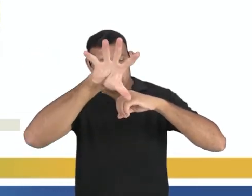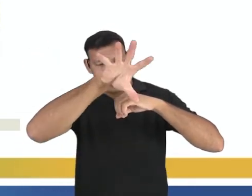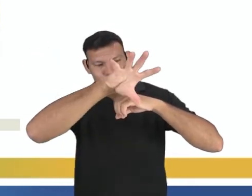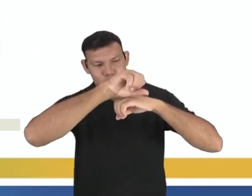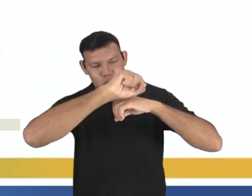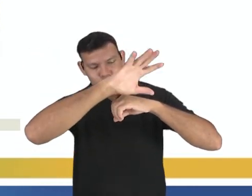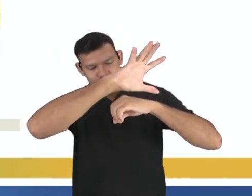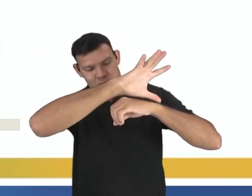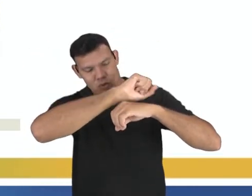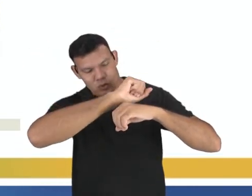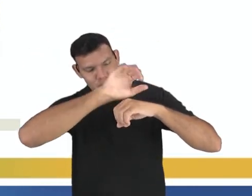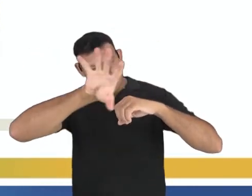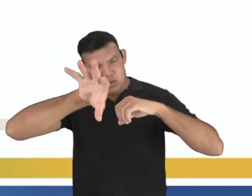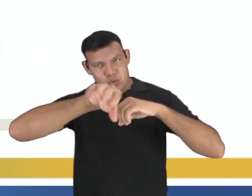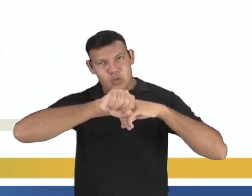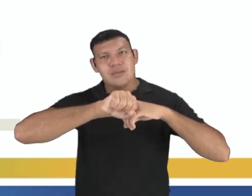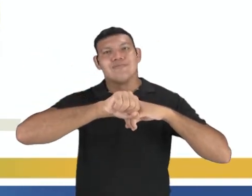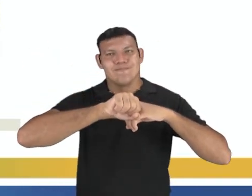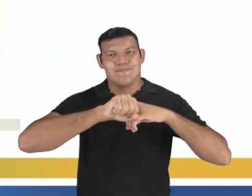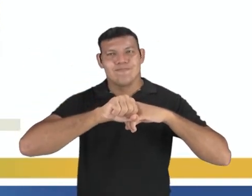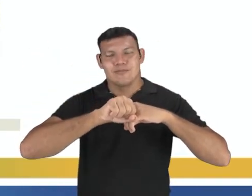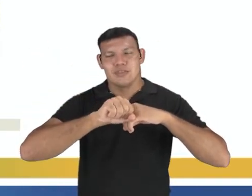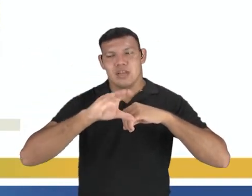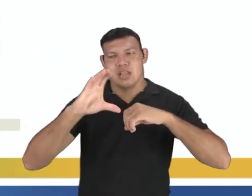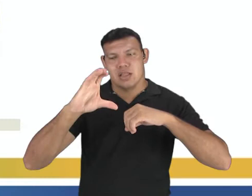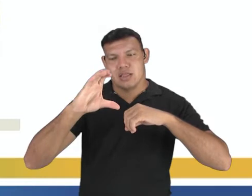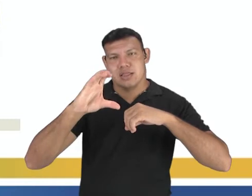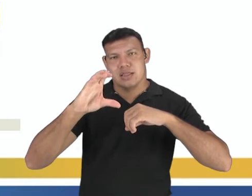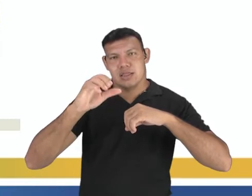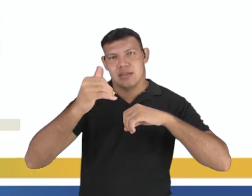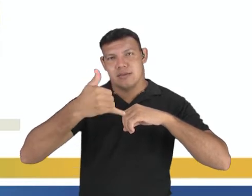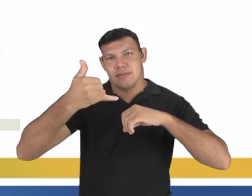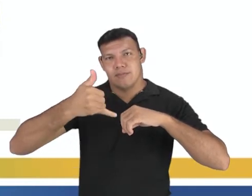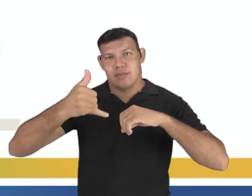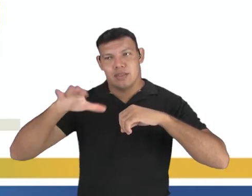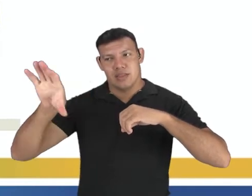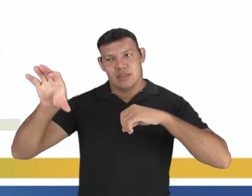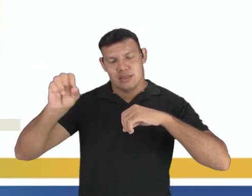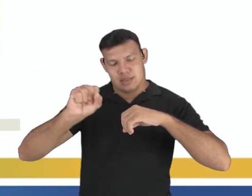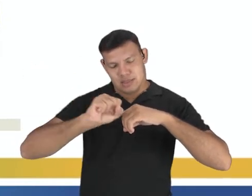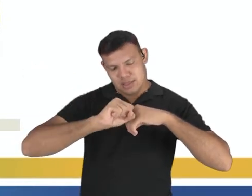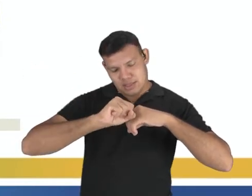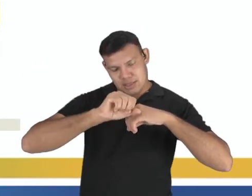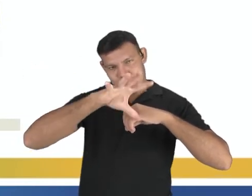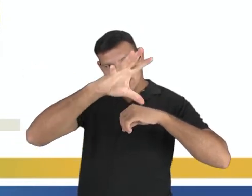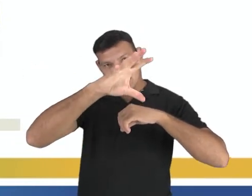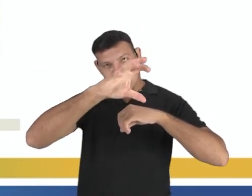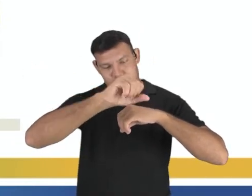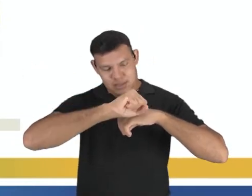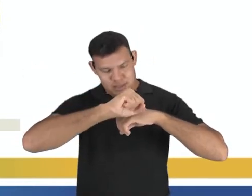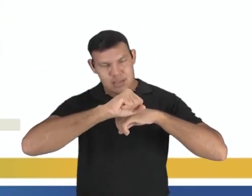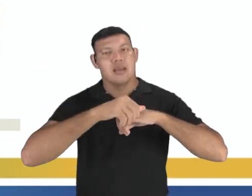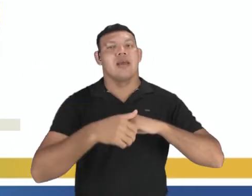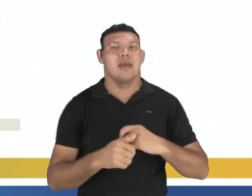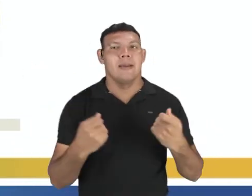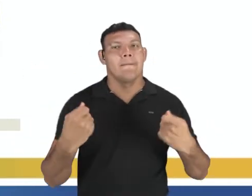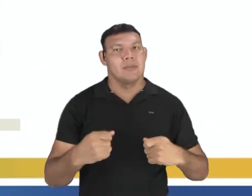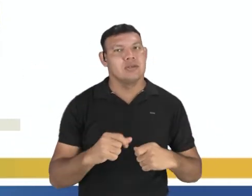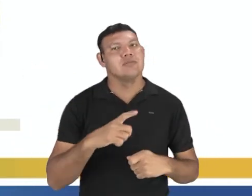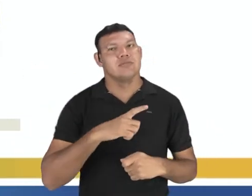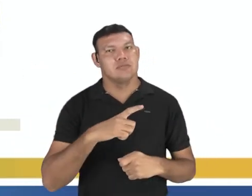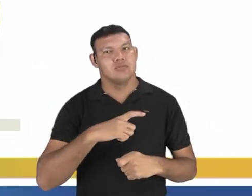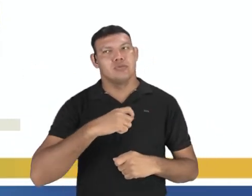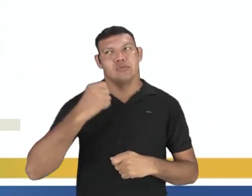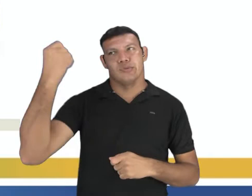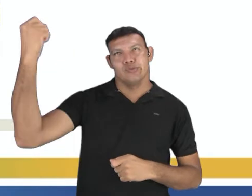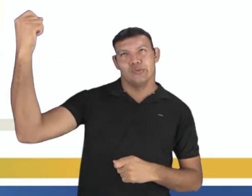de carbono. Então, durante essa fase clara, ocorre a fixação de carbono. Para que ela ocorra, é imprescindível a